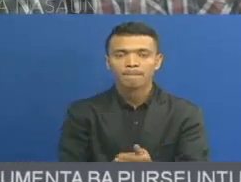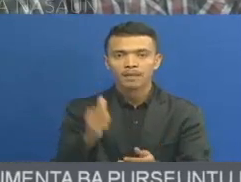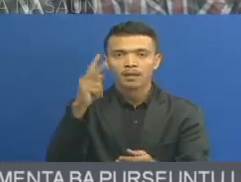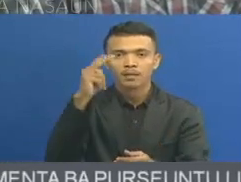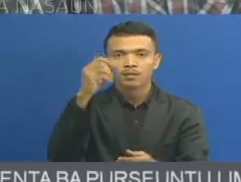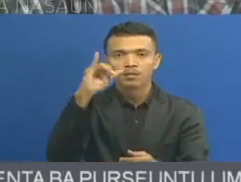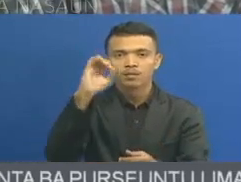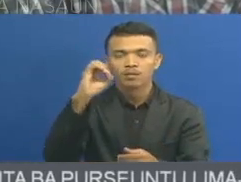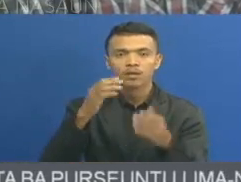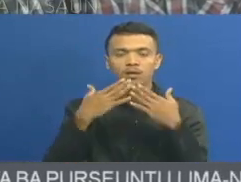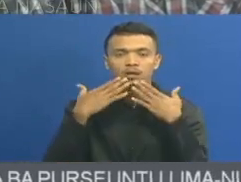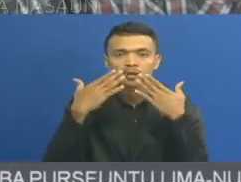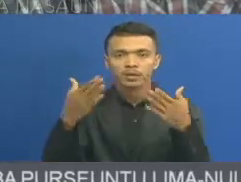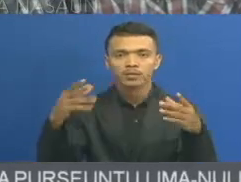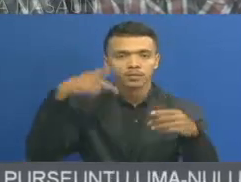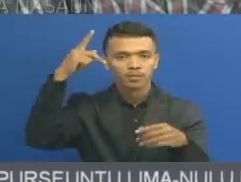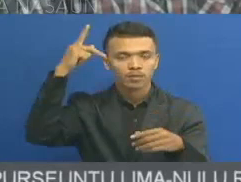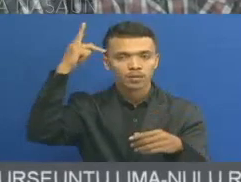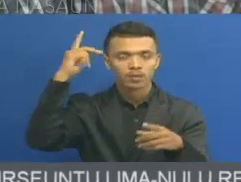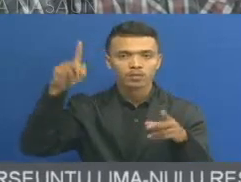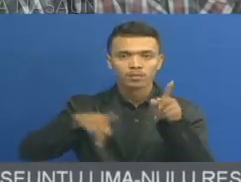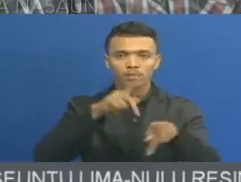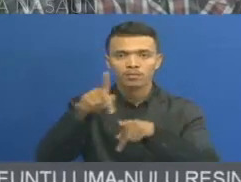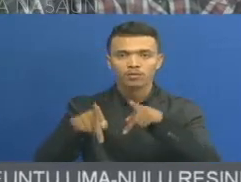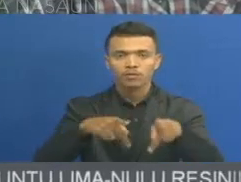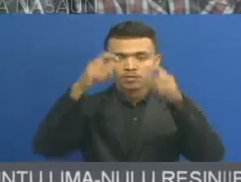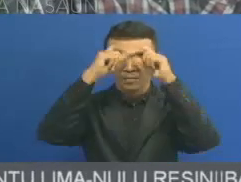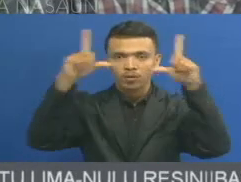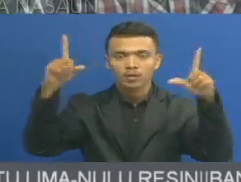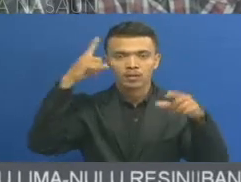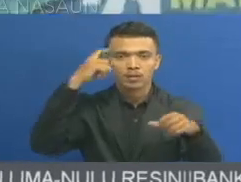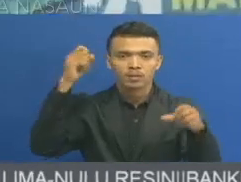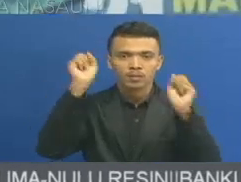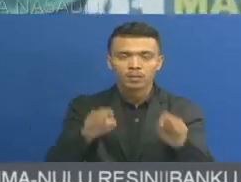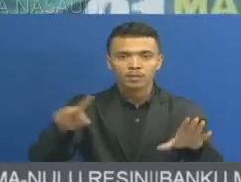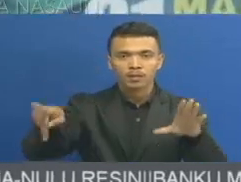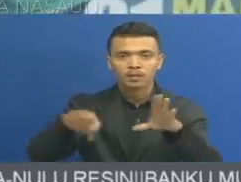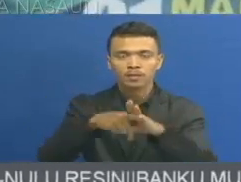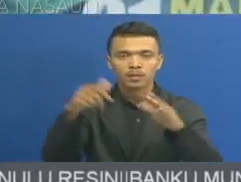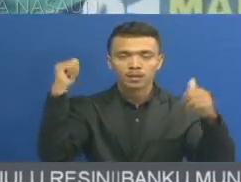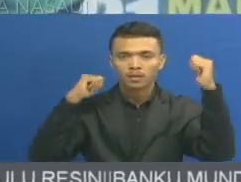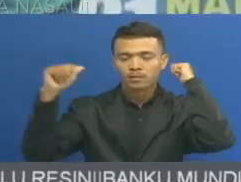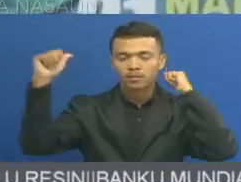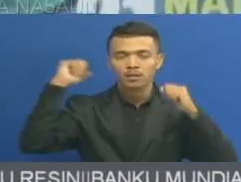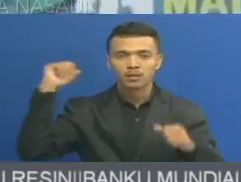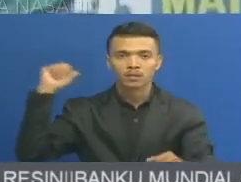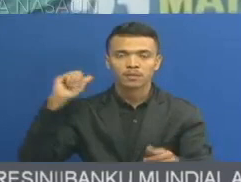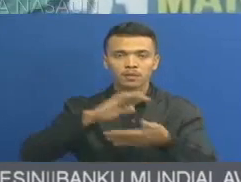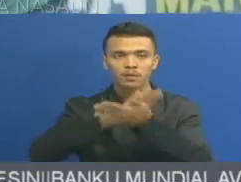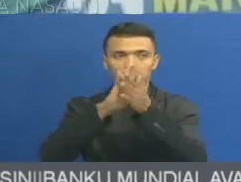António Freitas, agradece a maturidade política povo timor-lestiniano, também ele participa e atividade de campanha eleitoral e paz